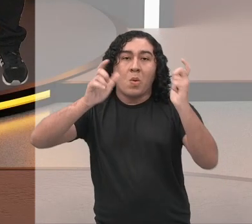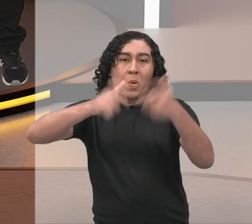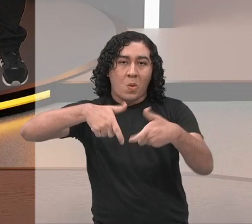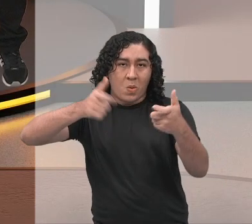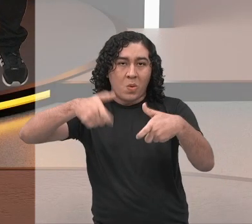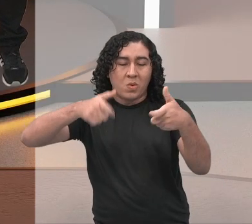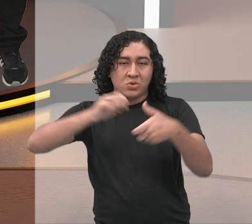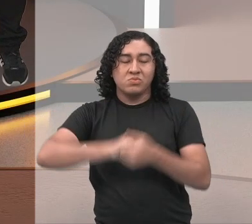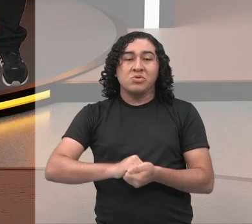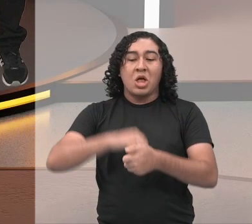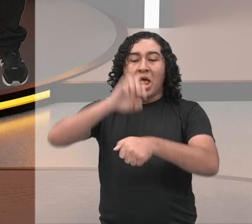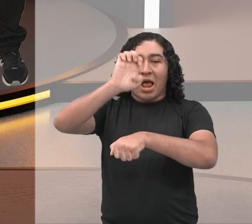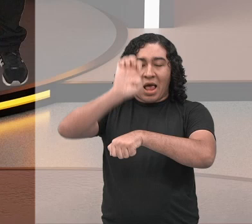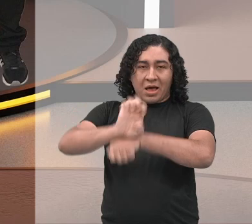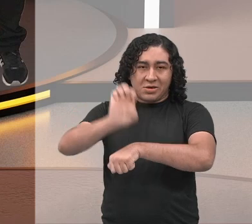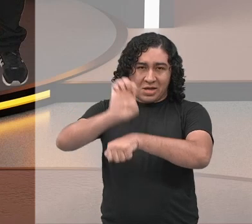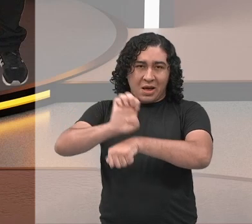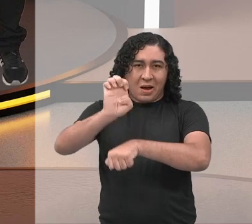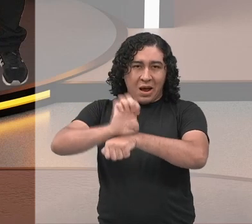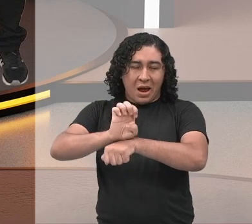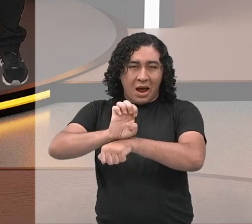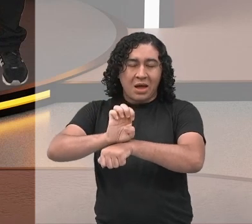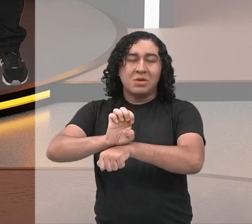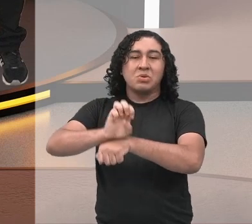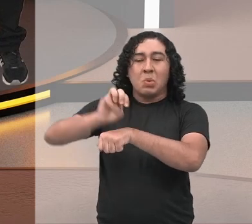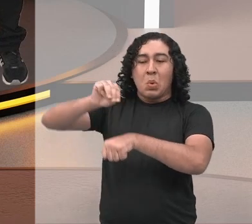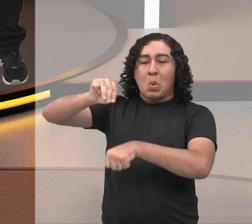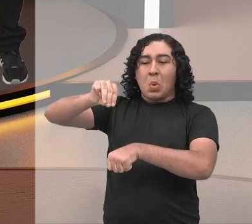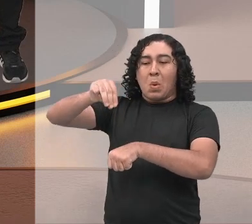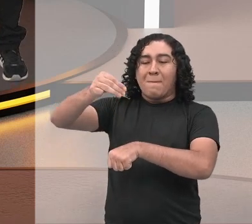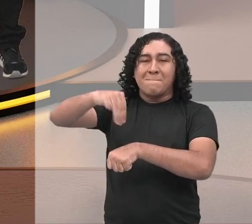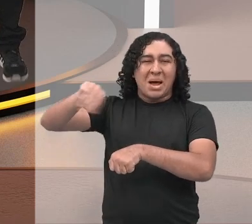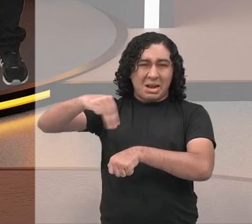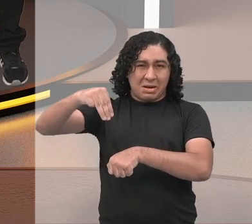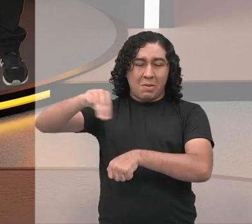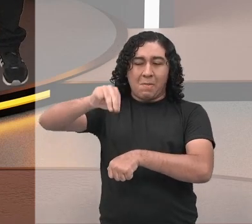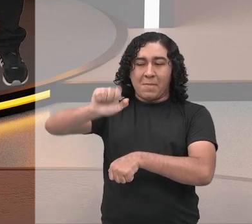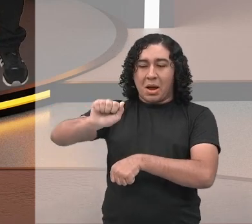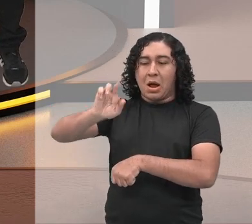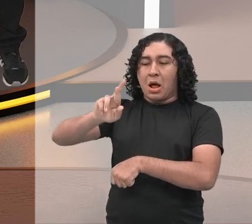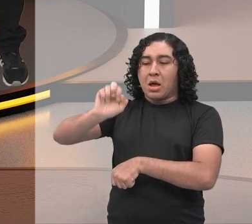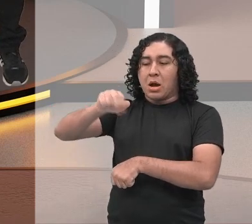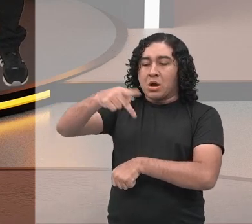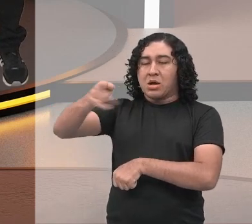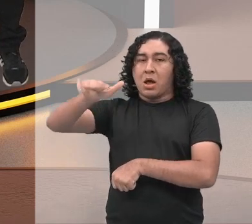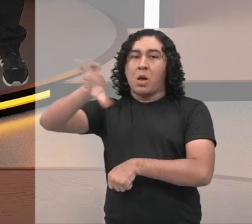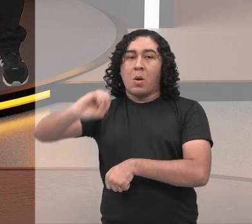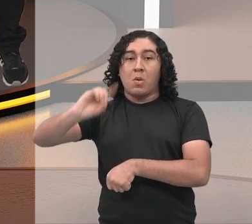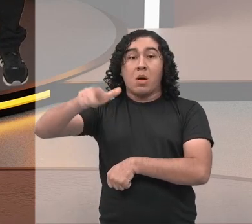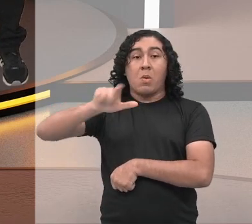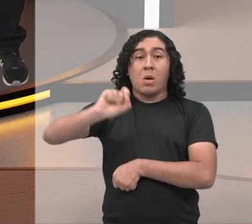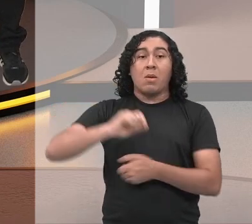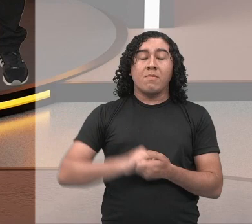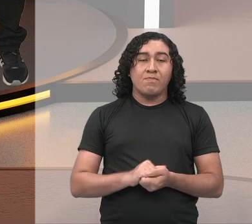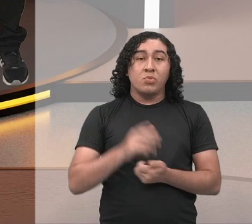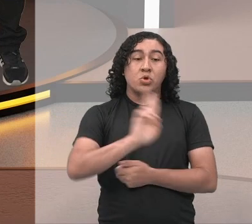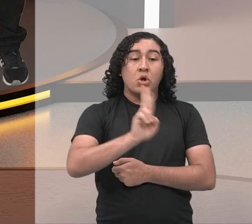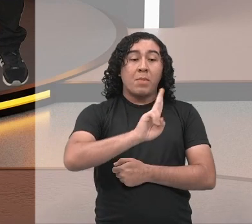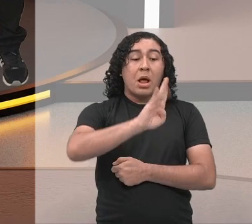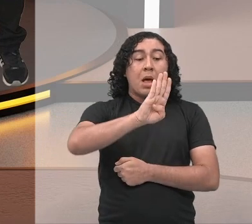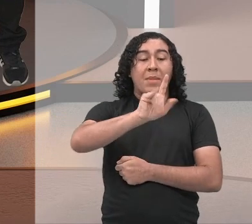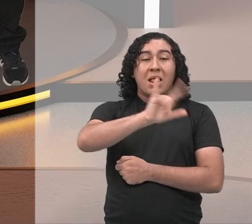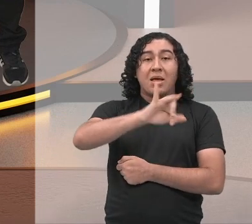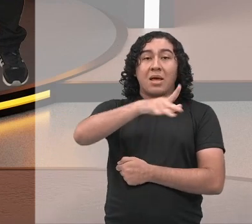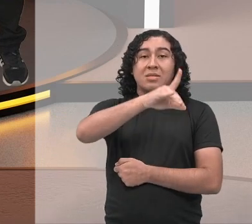a Balaiada, que é muito marcante, muito emblemático, porque aconteceu nesse período de instabilidade política.